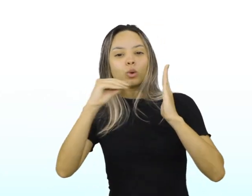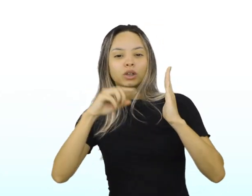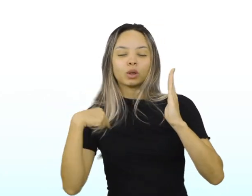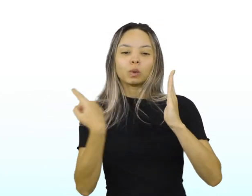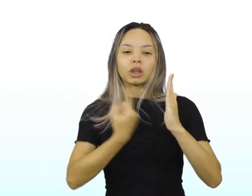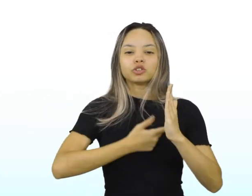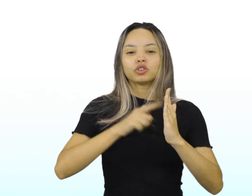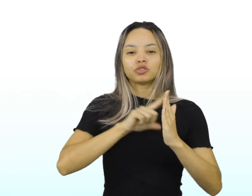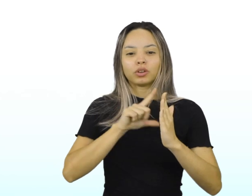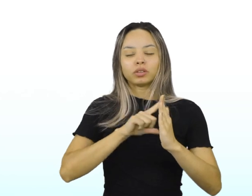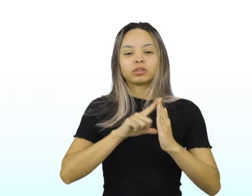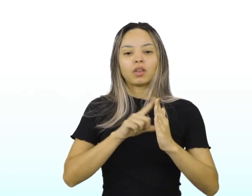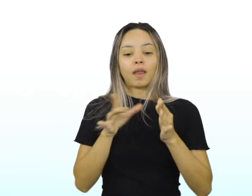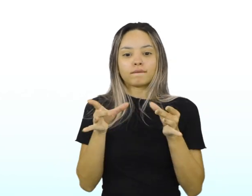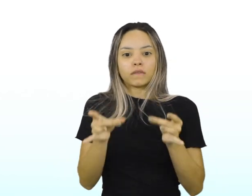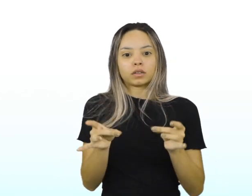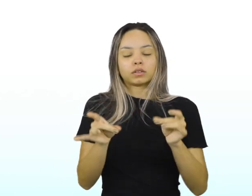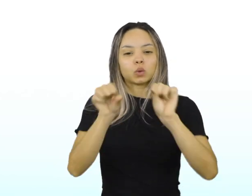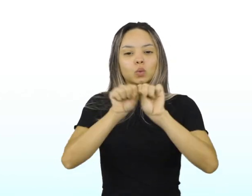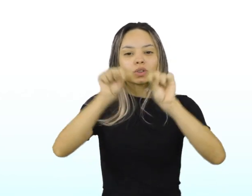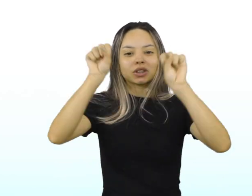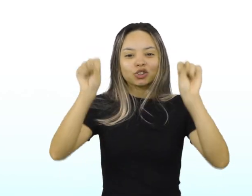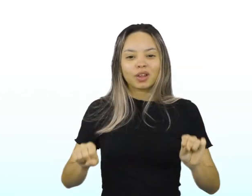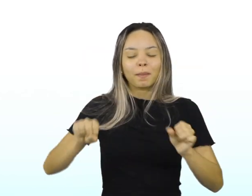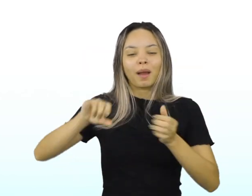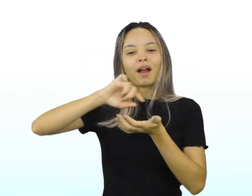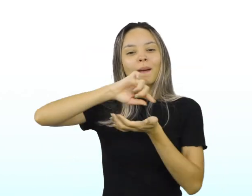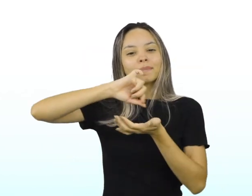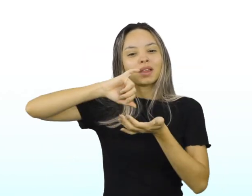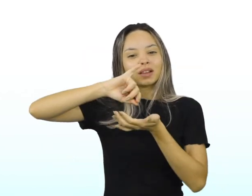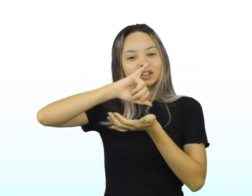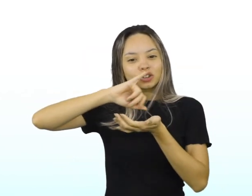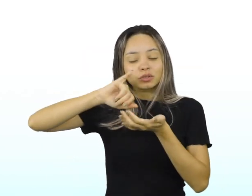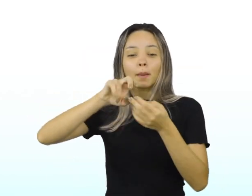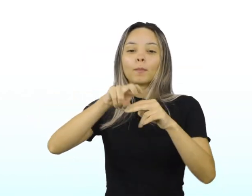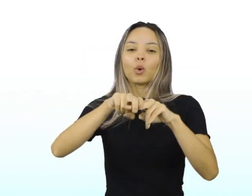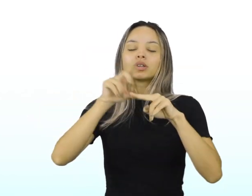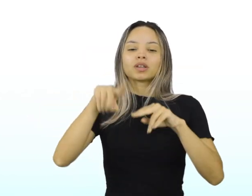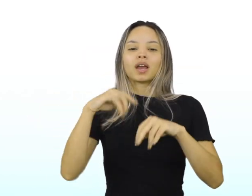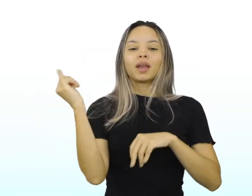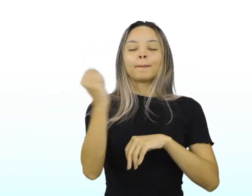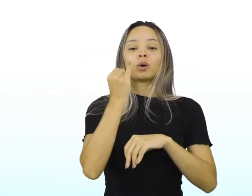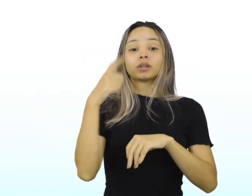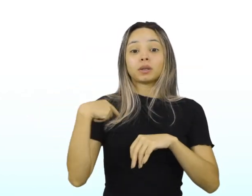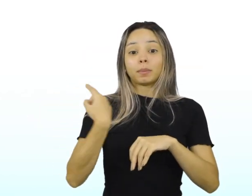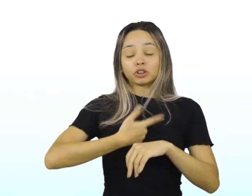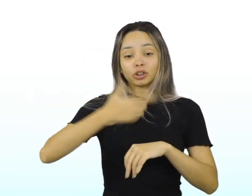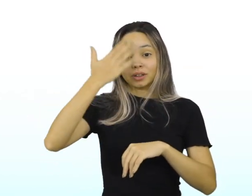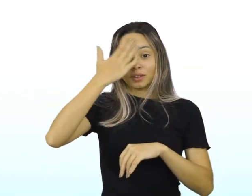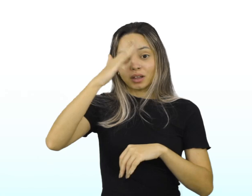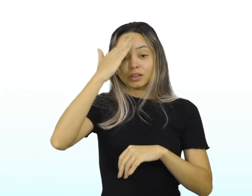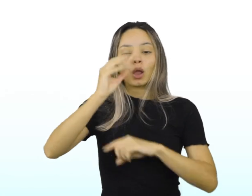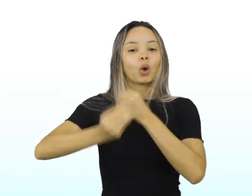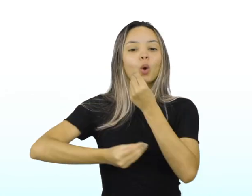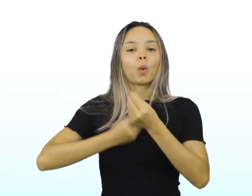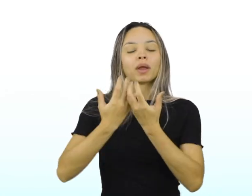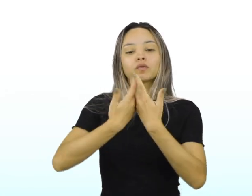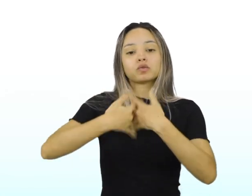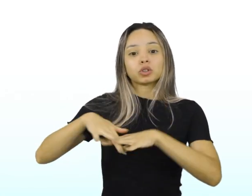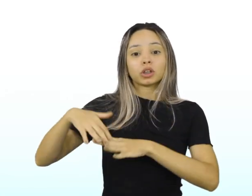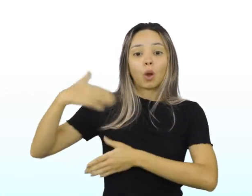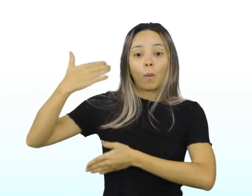a consolidação do sistema capitalista. E isso é muito importante para a gente entender o processo de